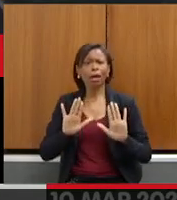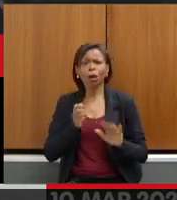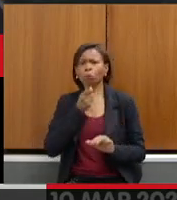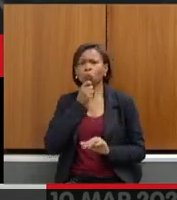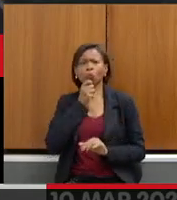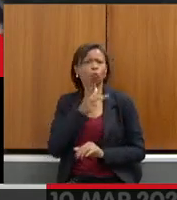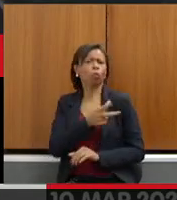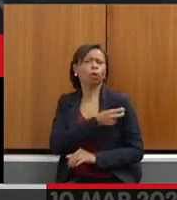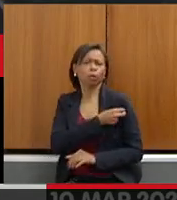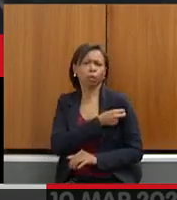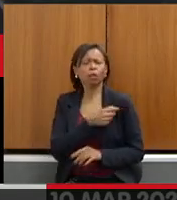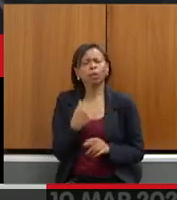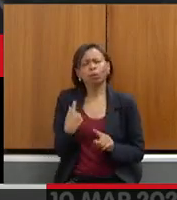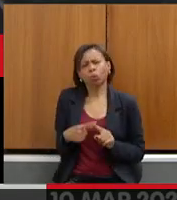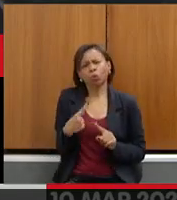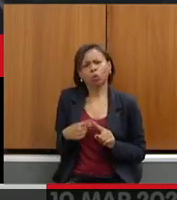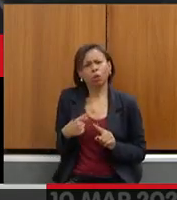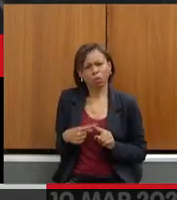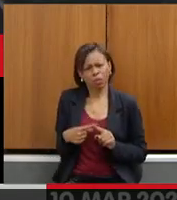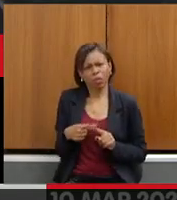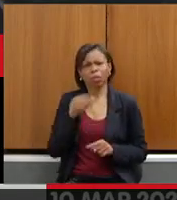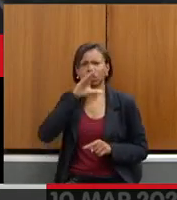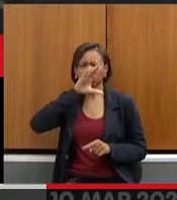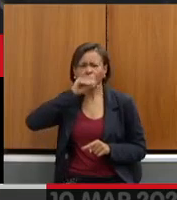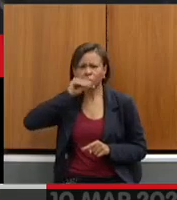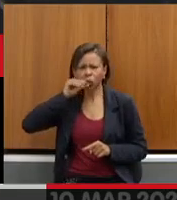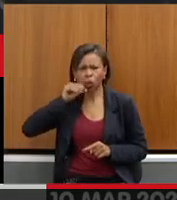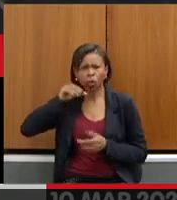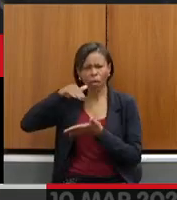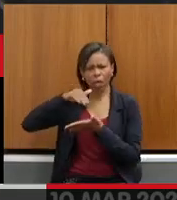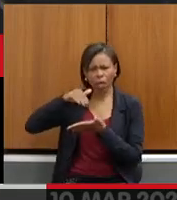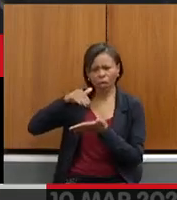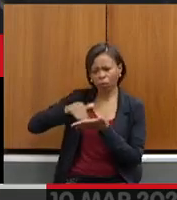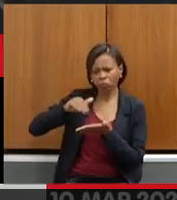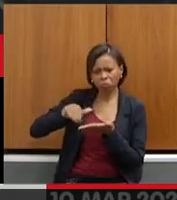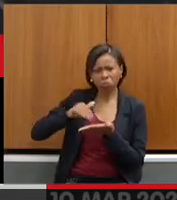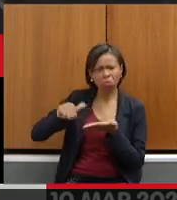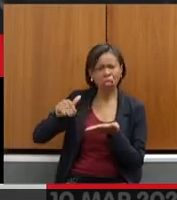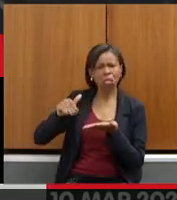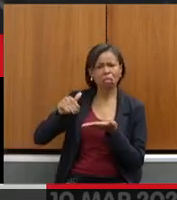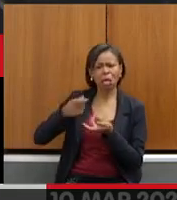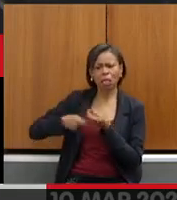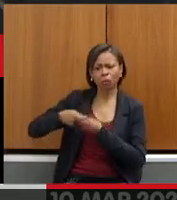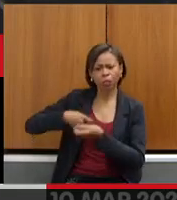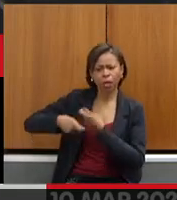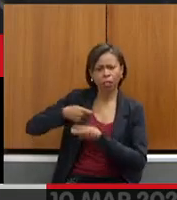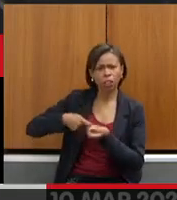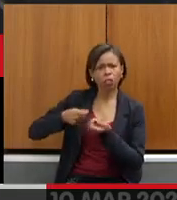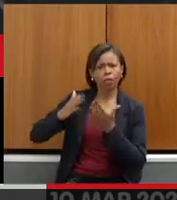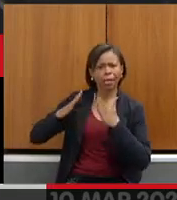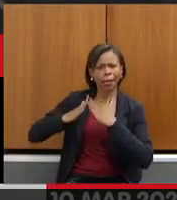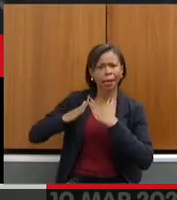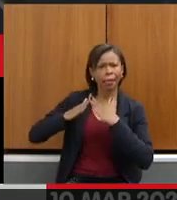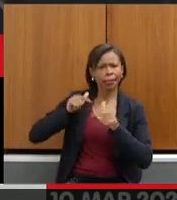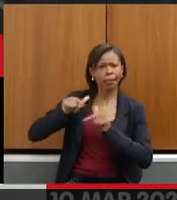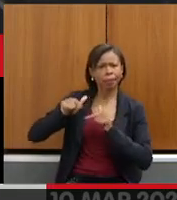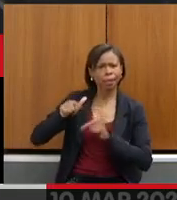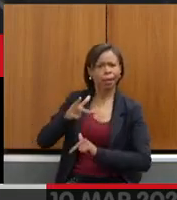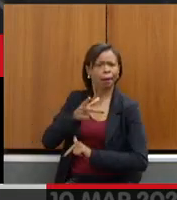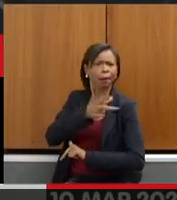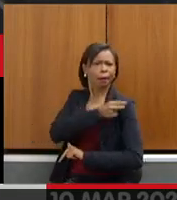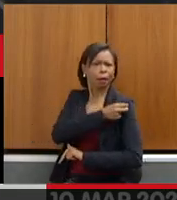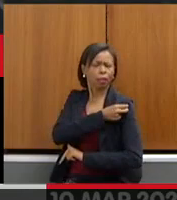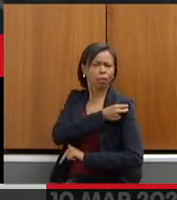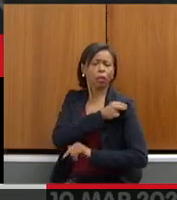de servidores administrativos da Saúde sejam vacinados e esses policiais e servidores